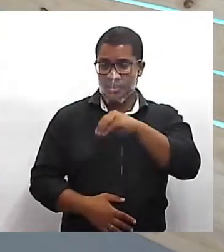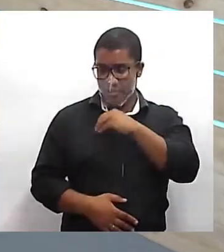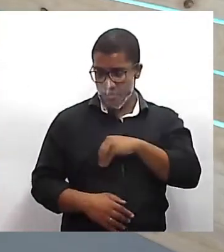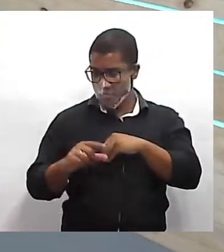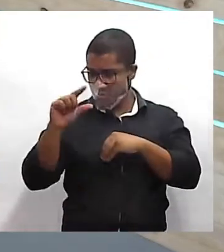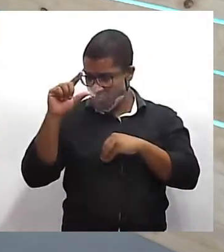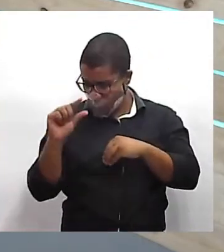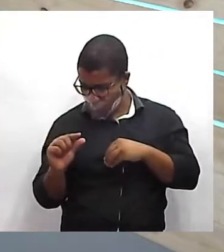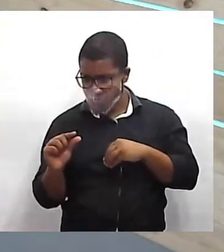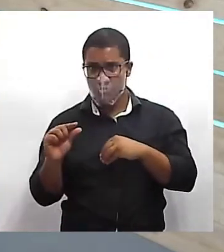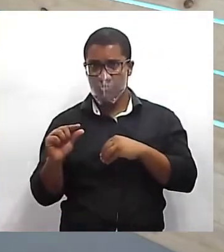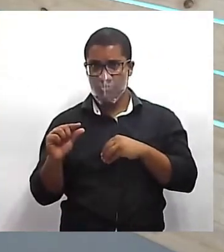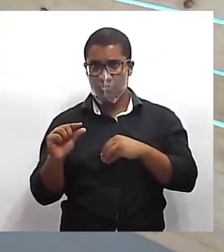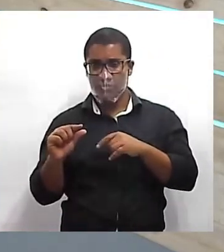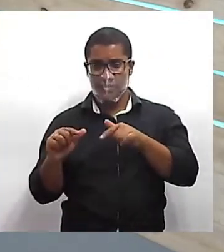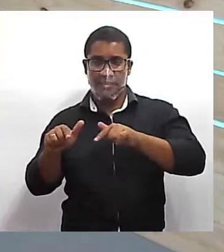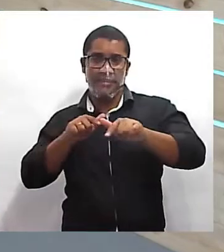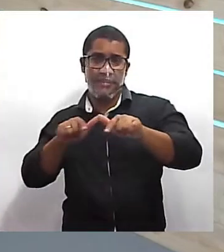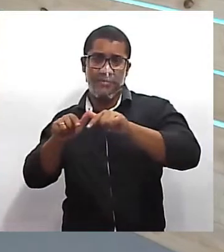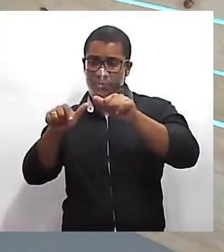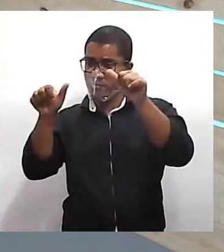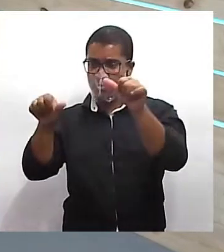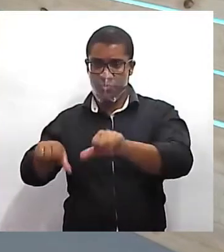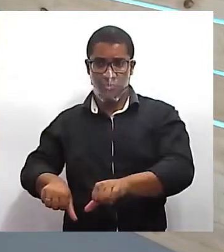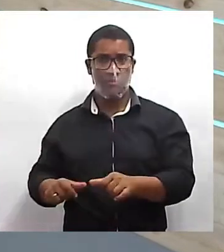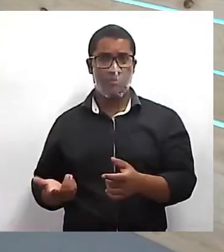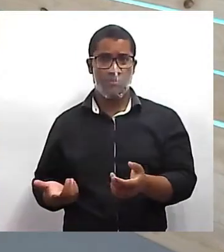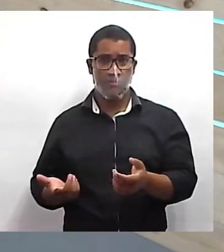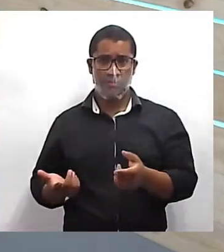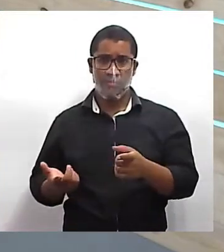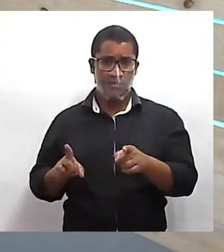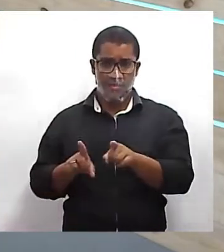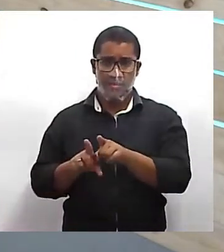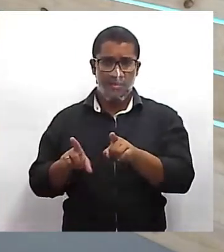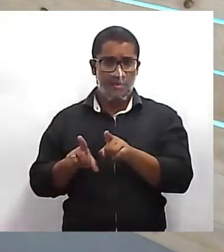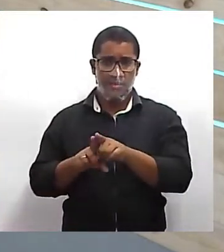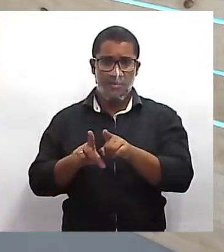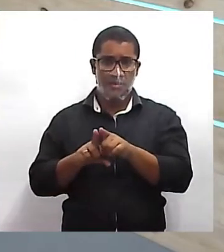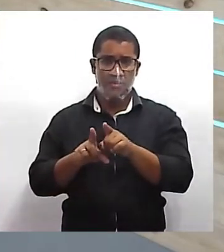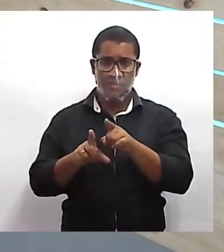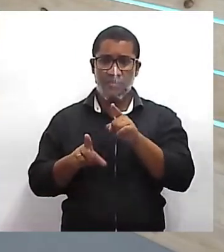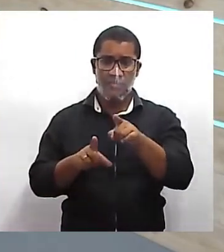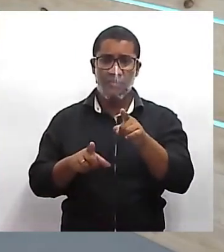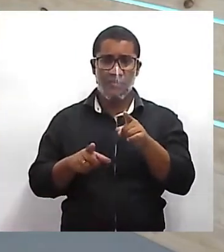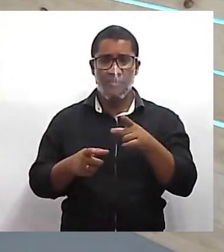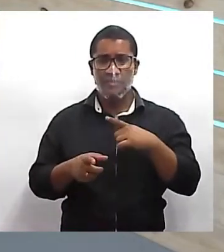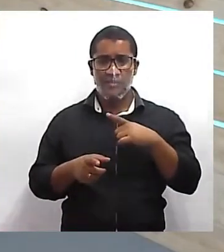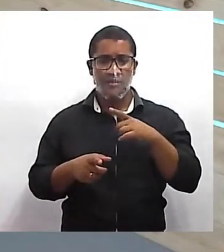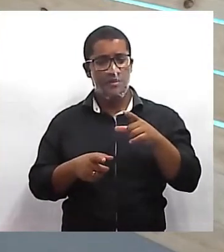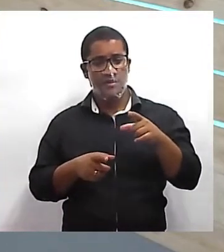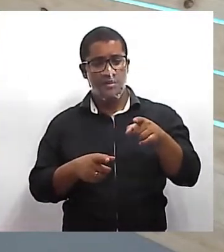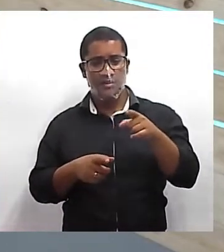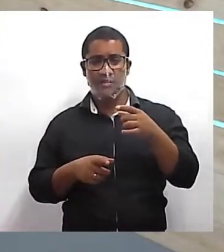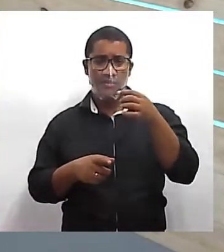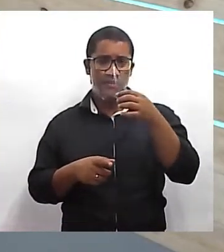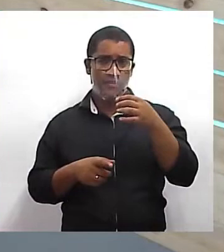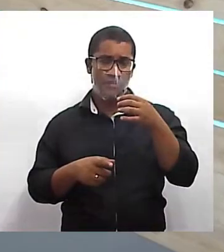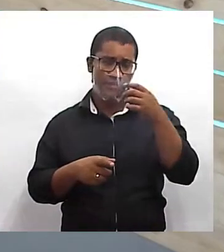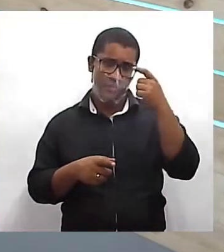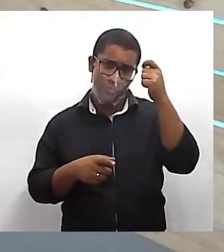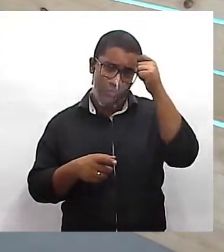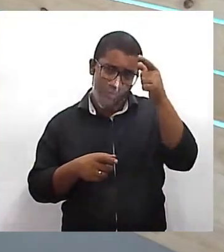estarem em condições mais evidentes de vulnerabilidade social, do porquê da orientação sexual e da ideia de famílias